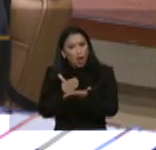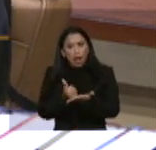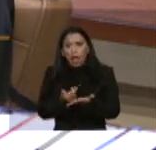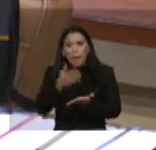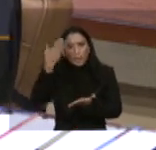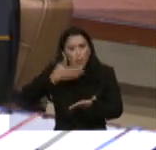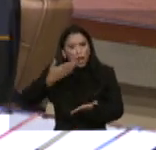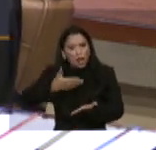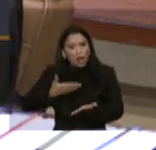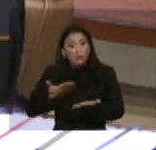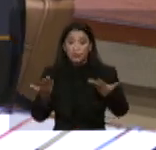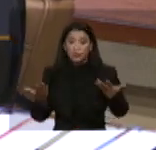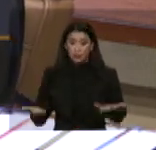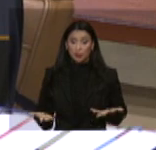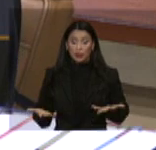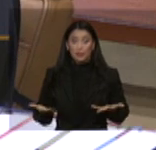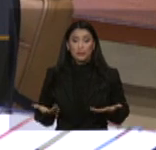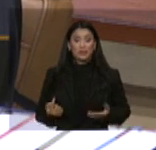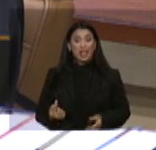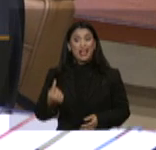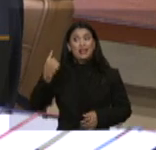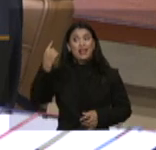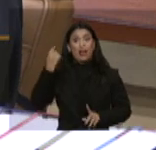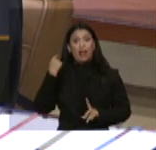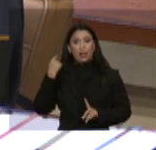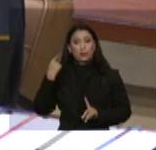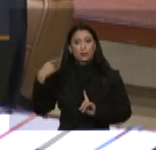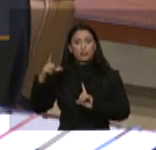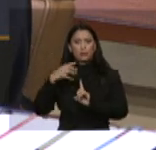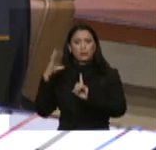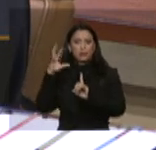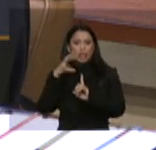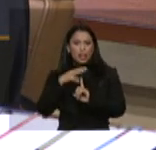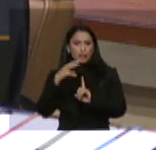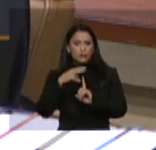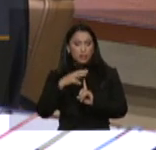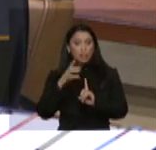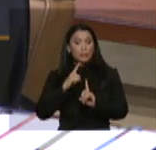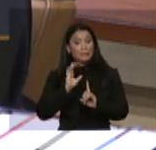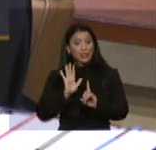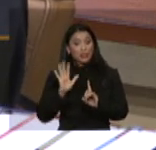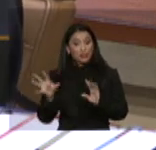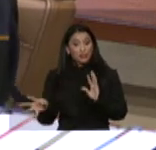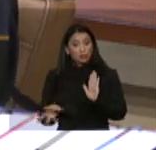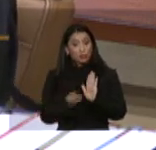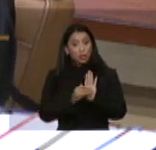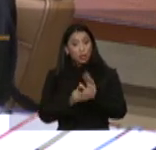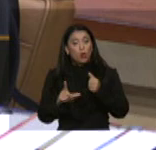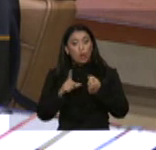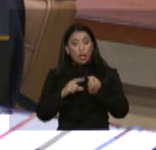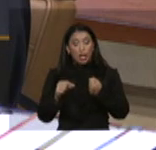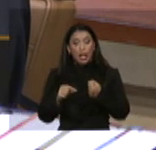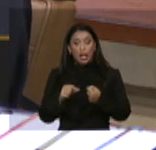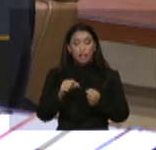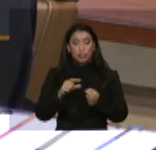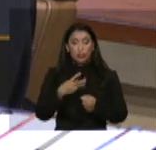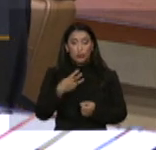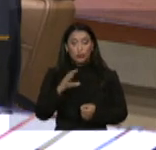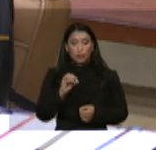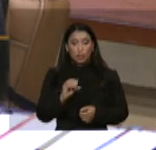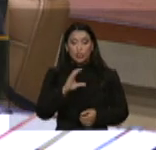então nós influenciados naquela época nós fizemos inserir no artigo 30 do CPC da